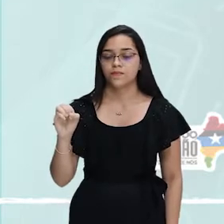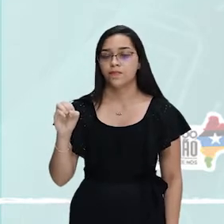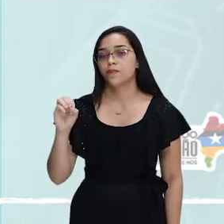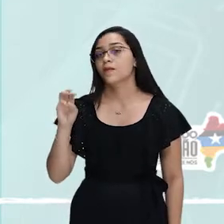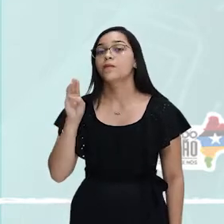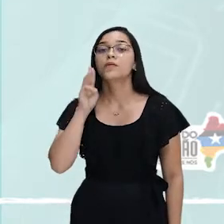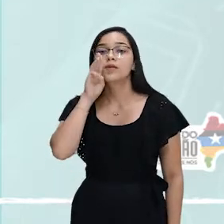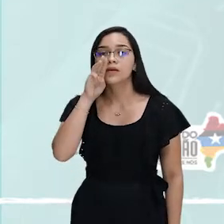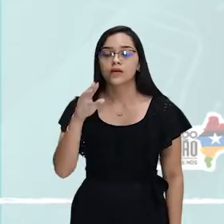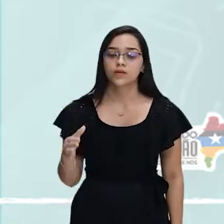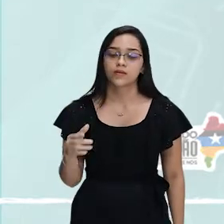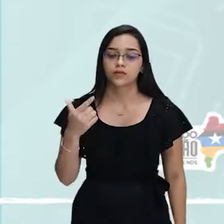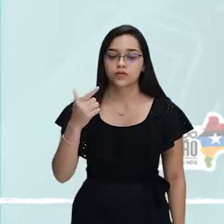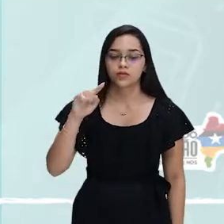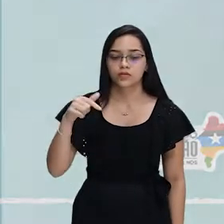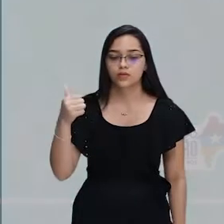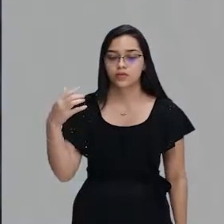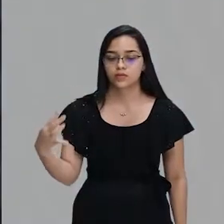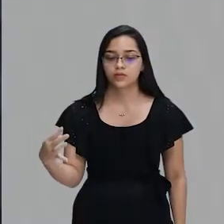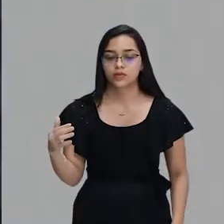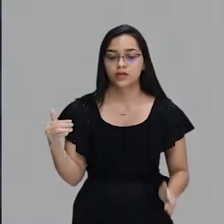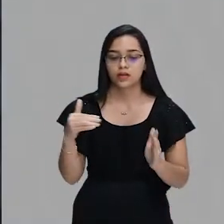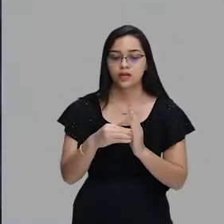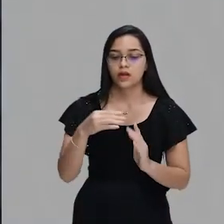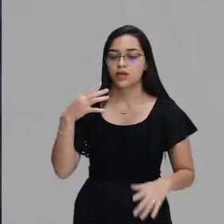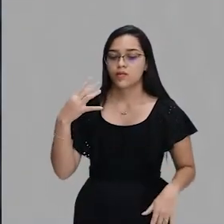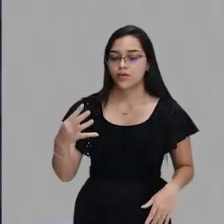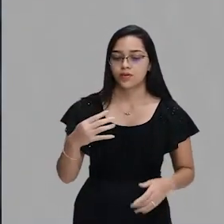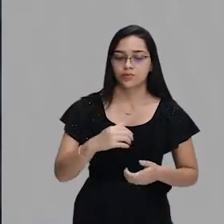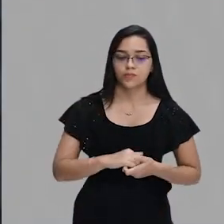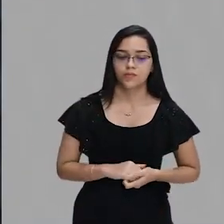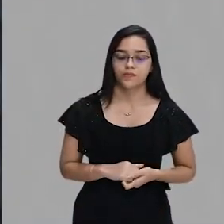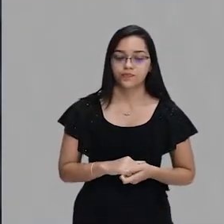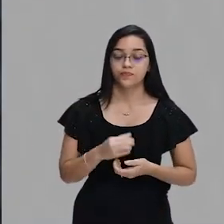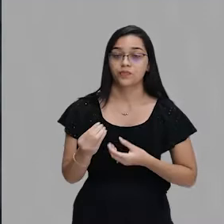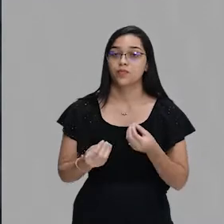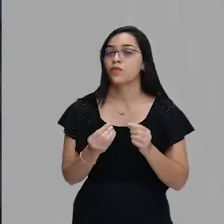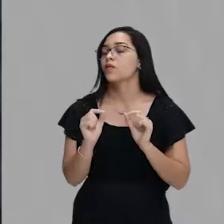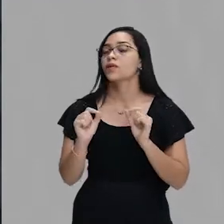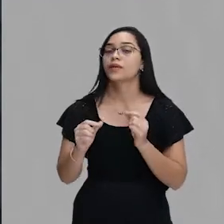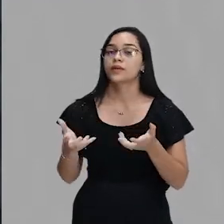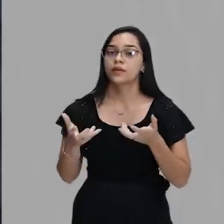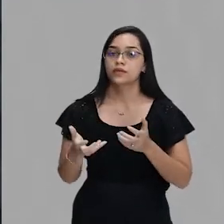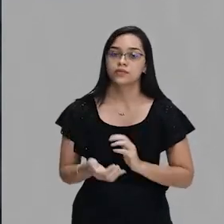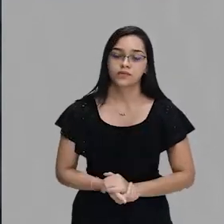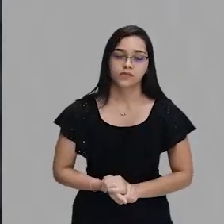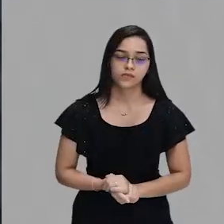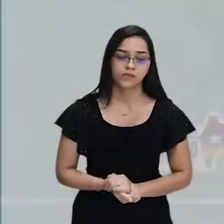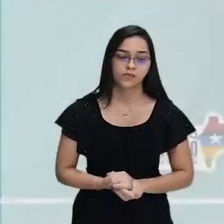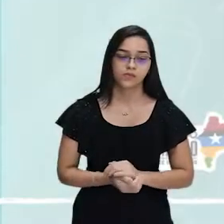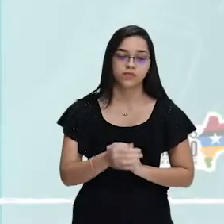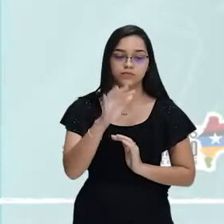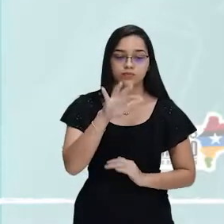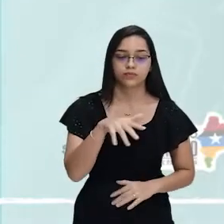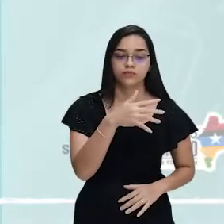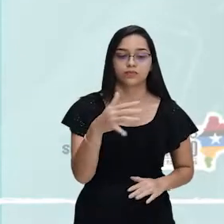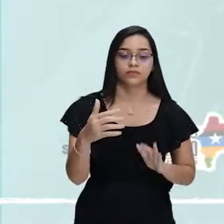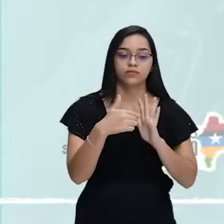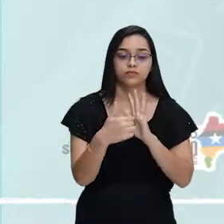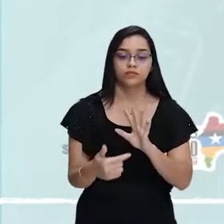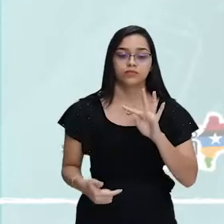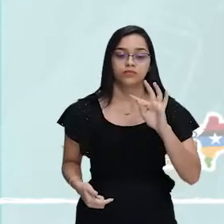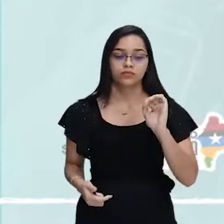milhão. 2,14 até chegar em 4, né? Vamos ver o que ele pede. Os dados da tabela indicam